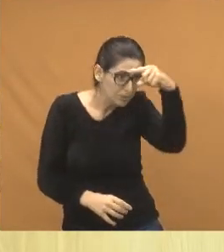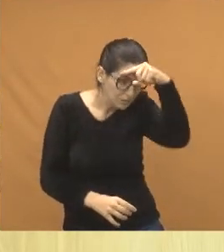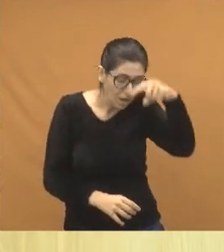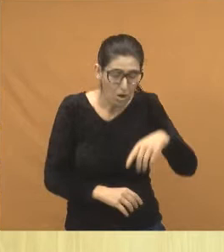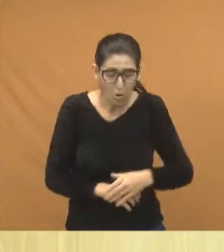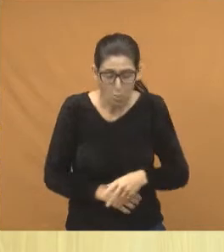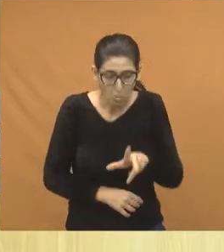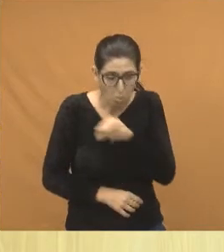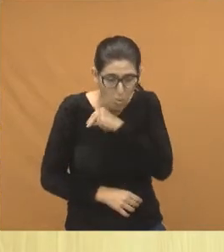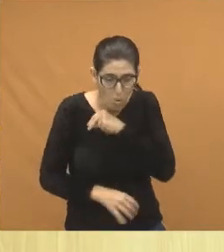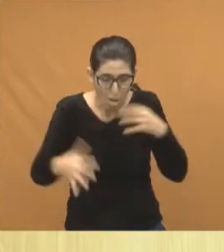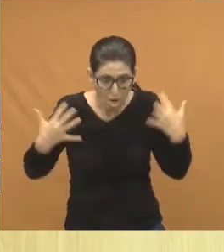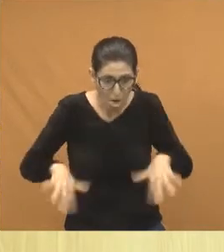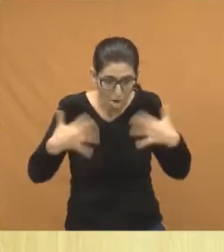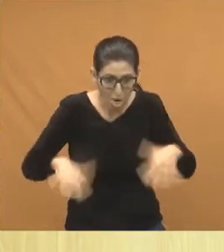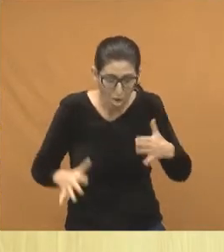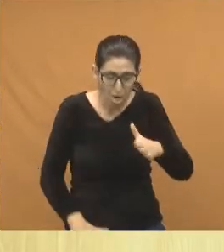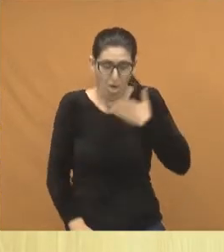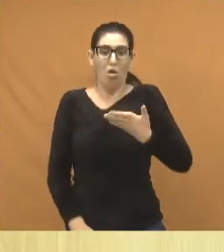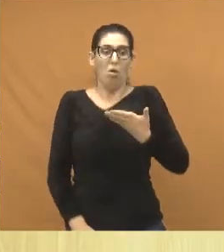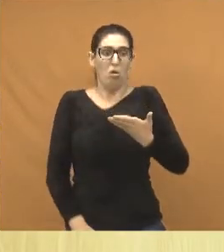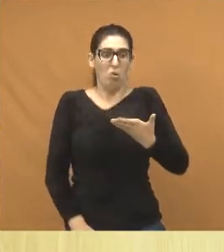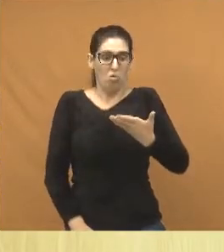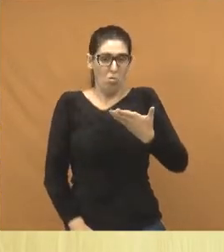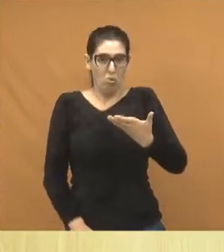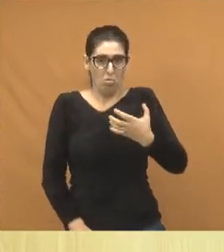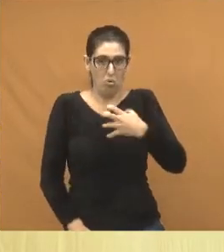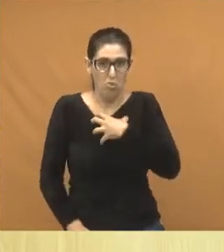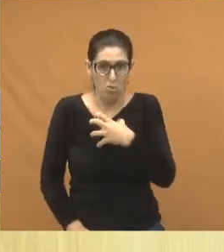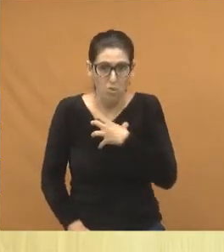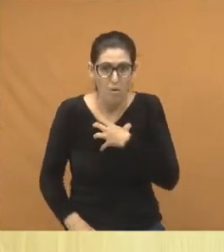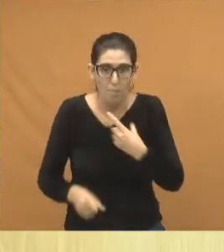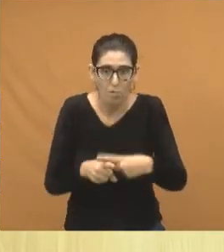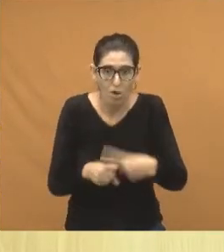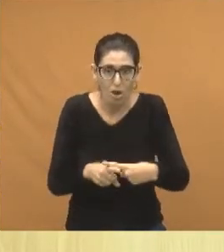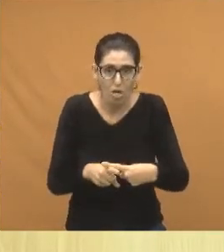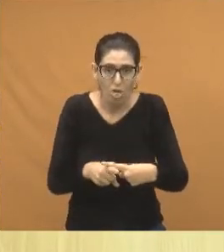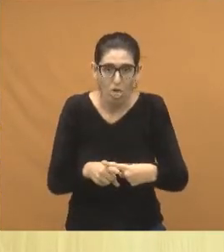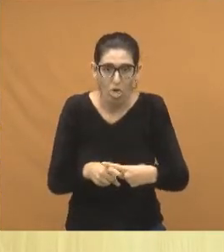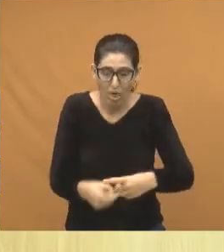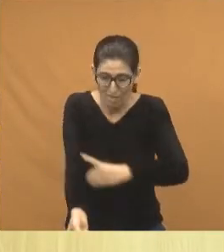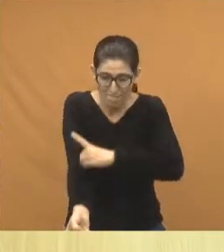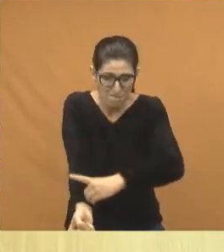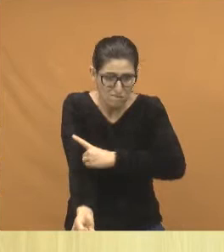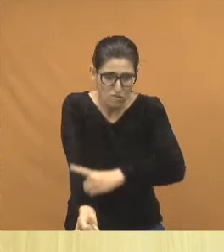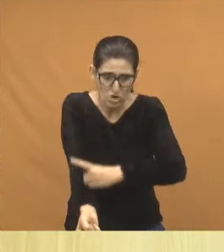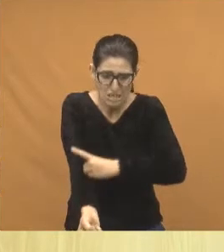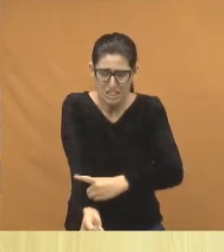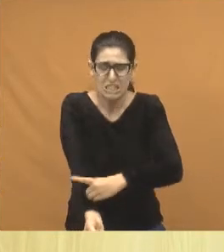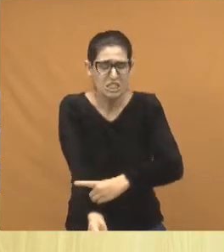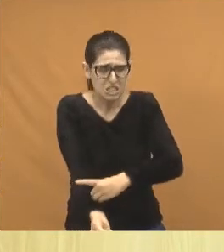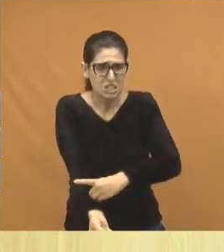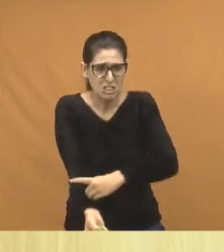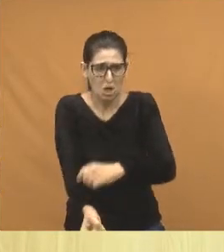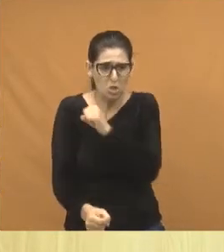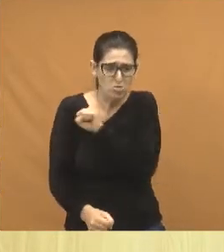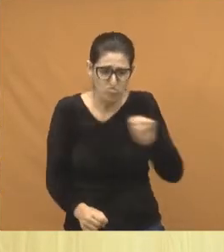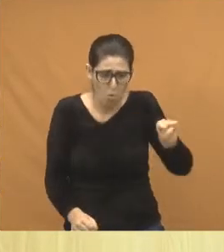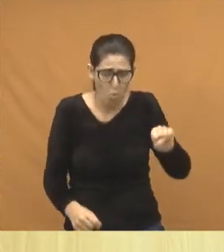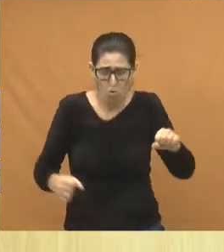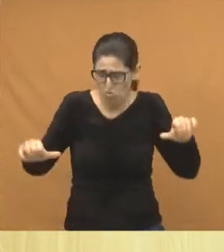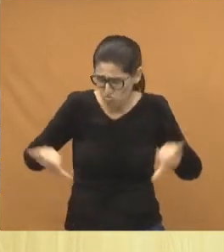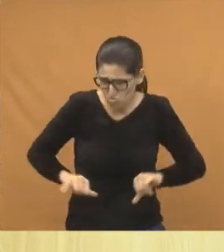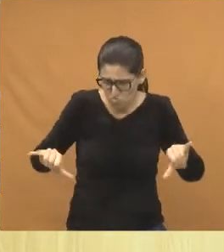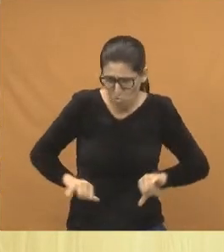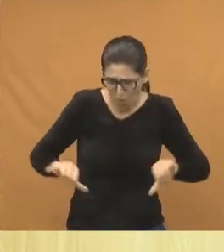que, às pressas, levar ela para o hospital em uma crise muito forte de diabetes. Então, quero parabenizar realmente